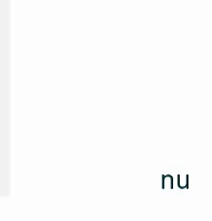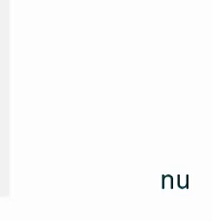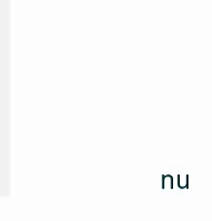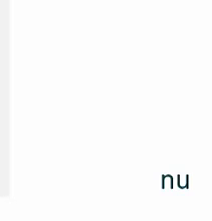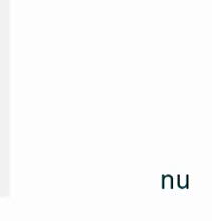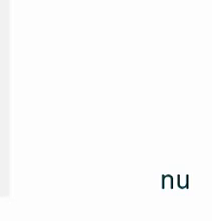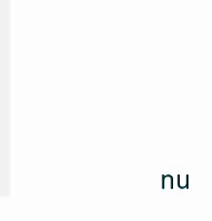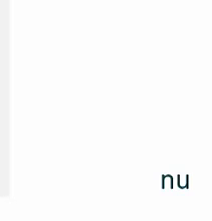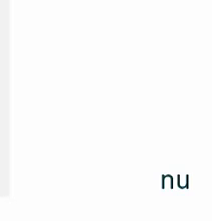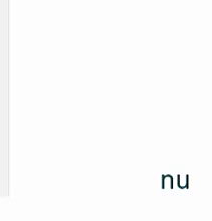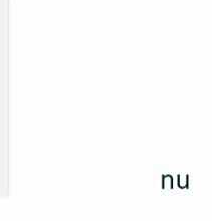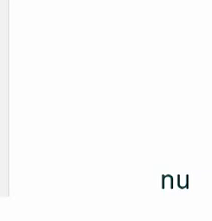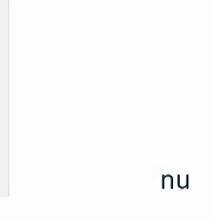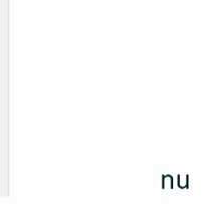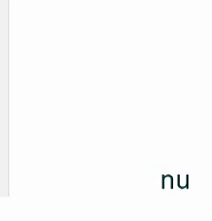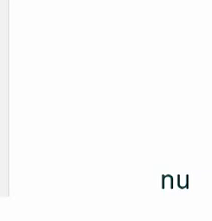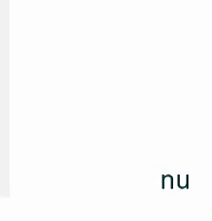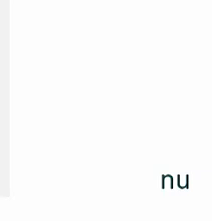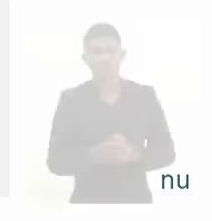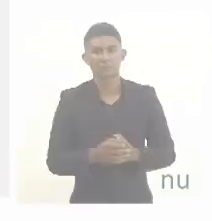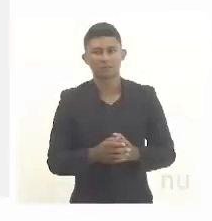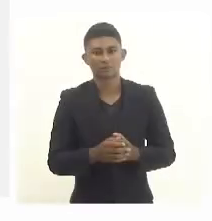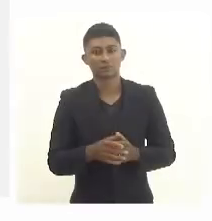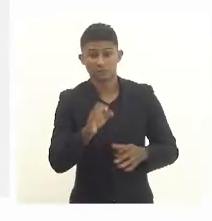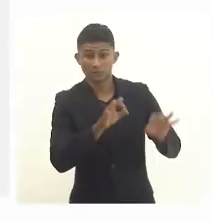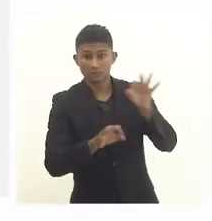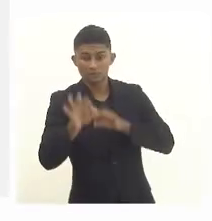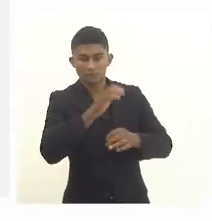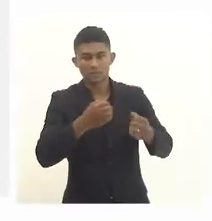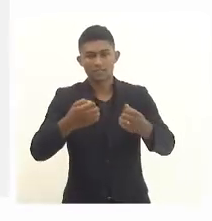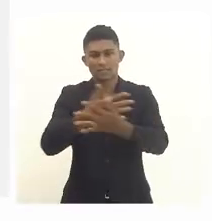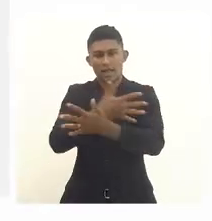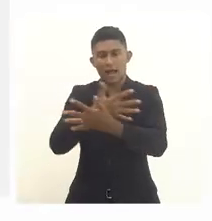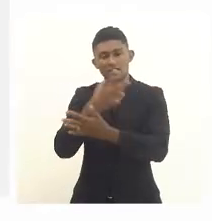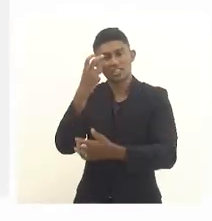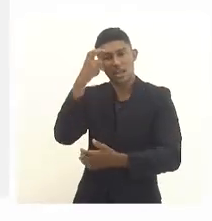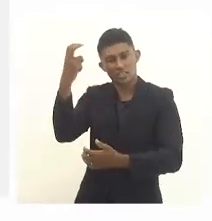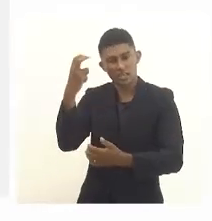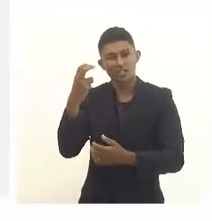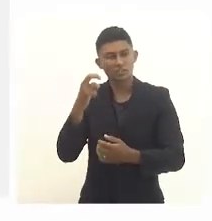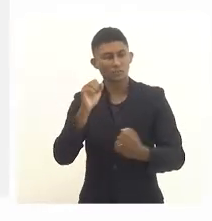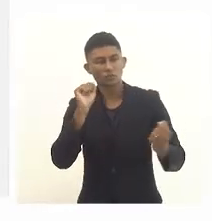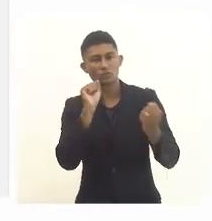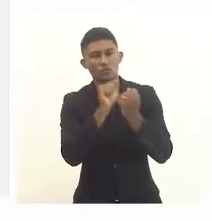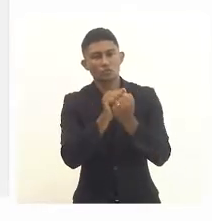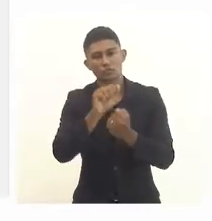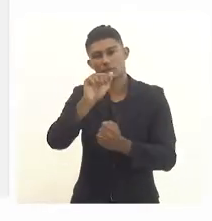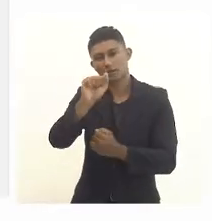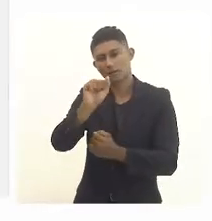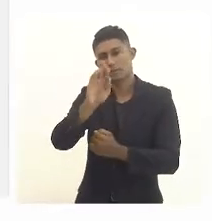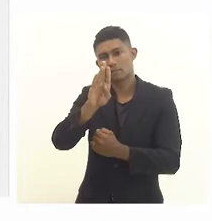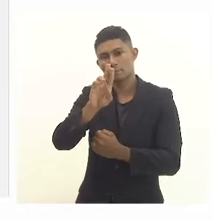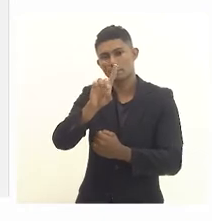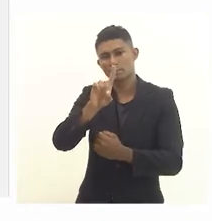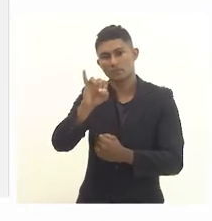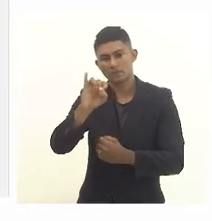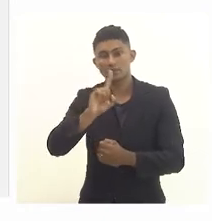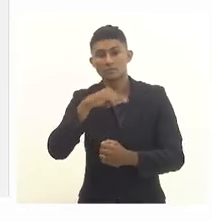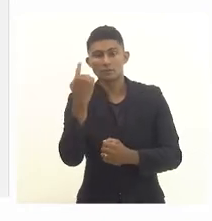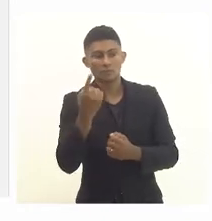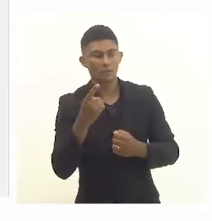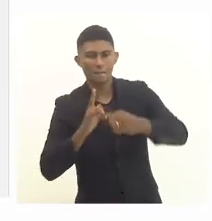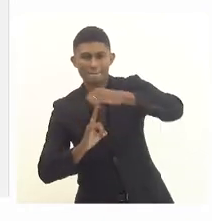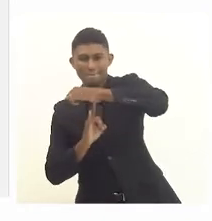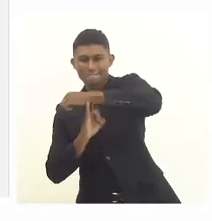Bom, então esse foi um projeto de cidades inteligentes que foi feito em conjunto com a BDI, no qual a gente fez uma instalação de uma